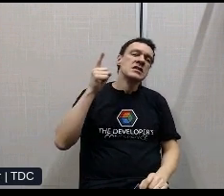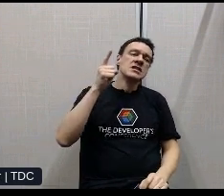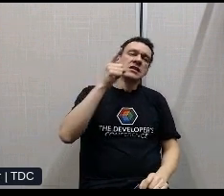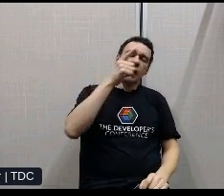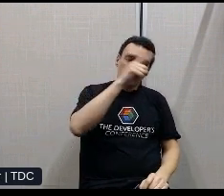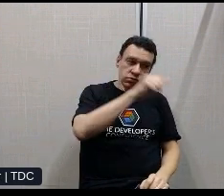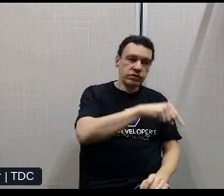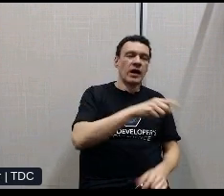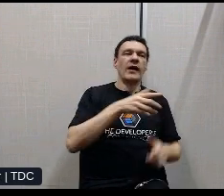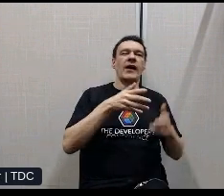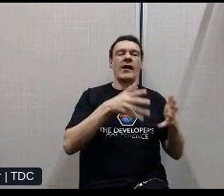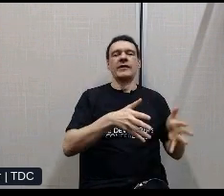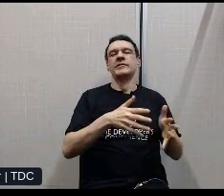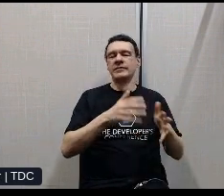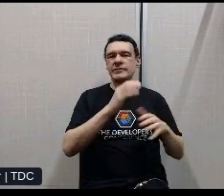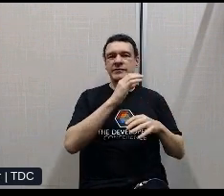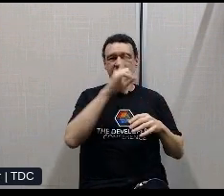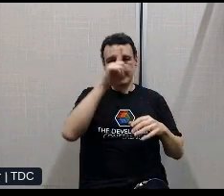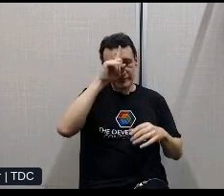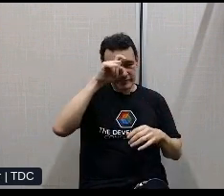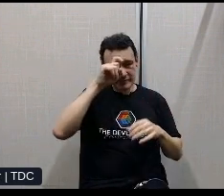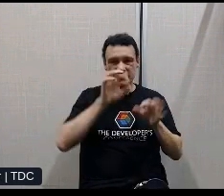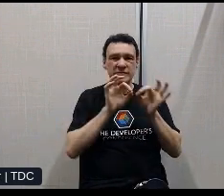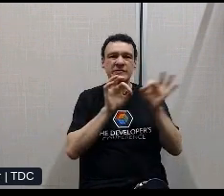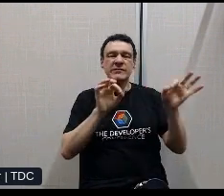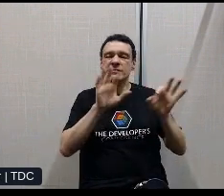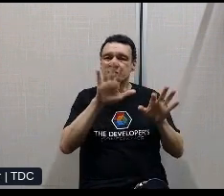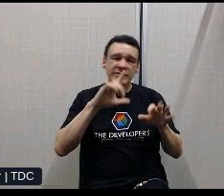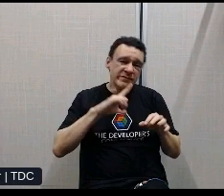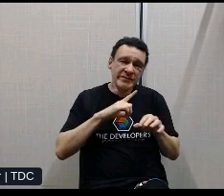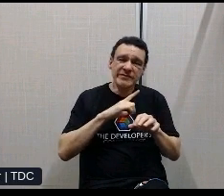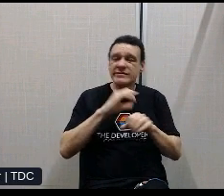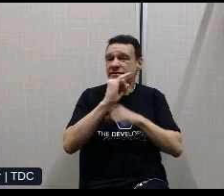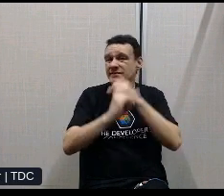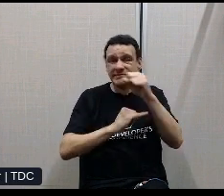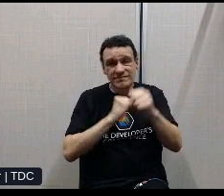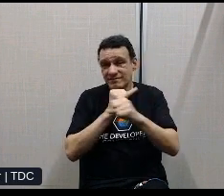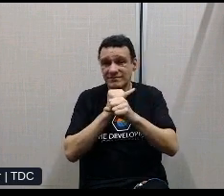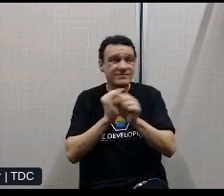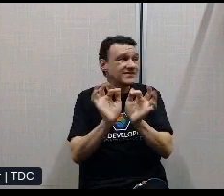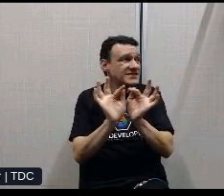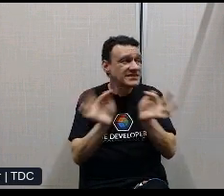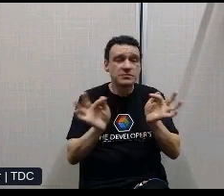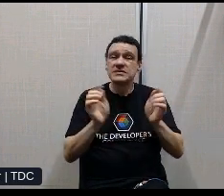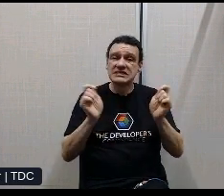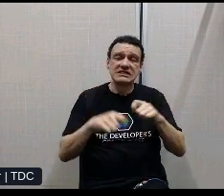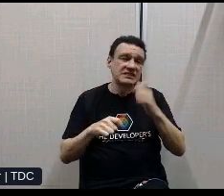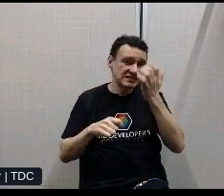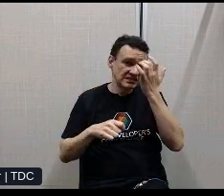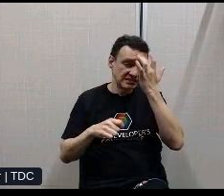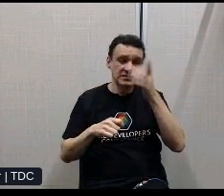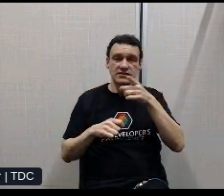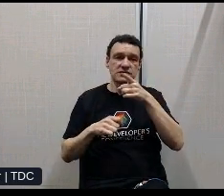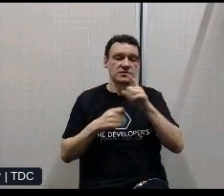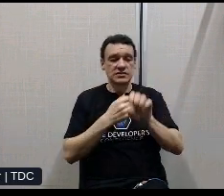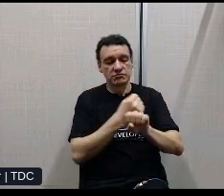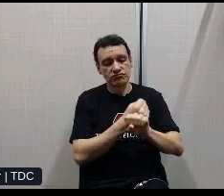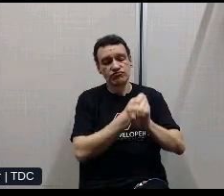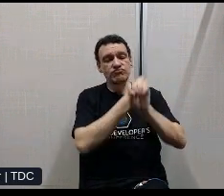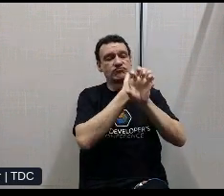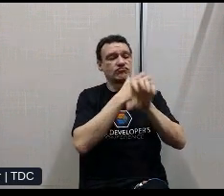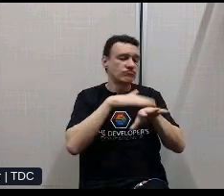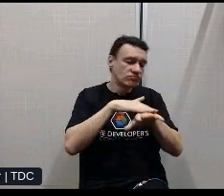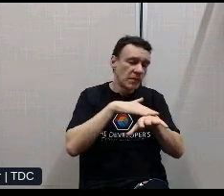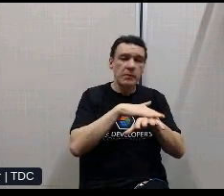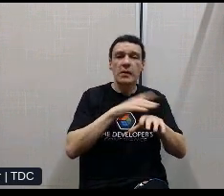uma internet, ou tem uma infraestrutura que daria ali para poder fazer, né, essa conexão. Claro que a